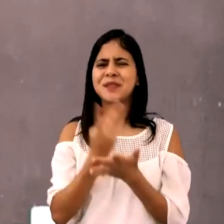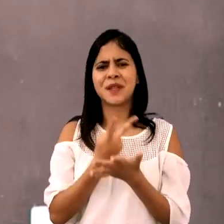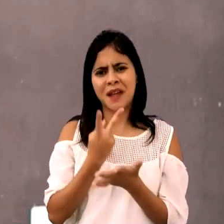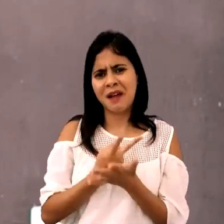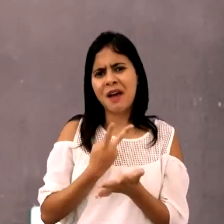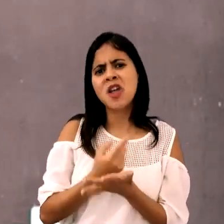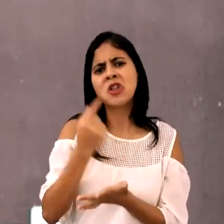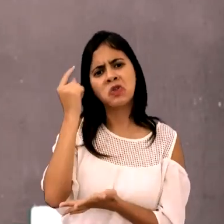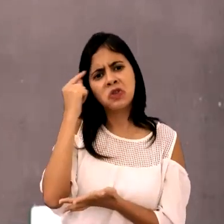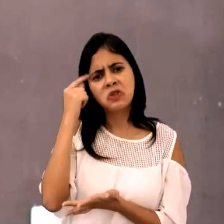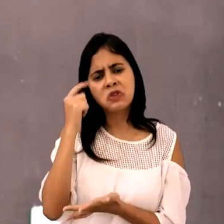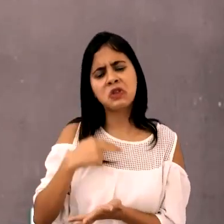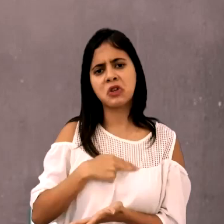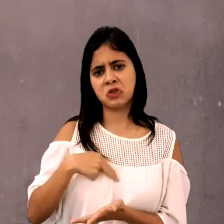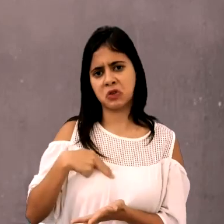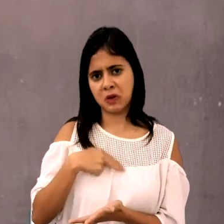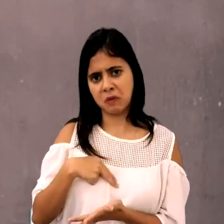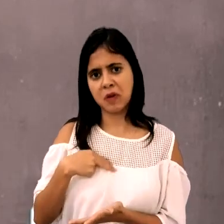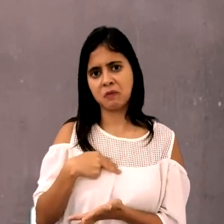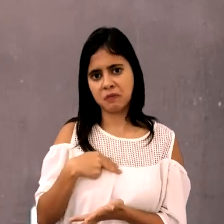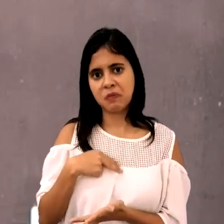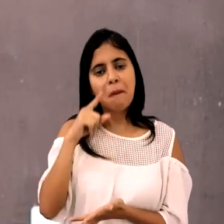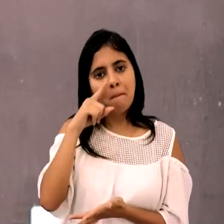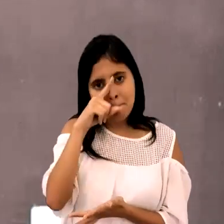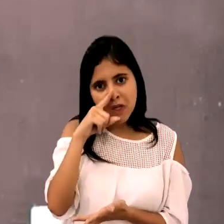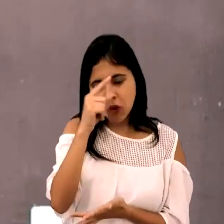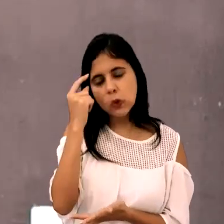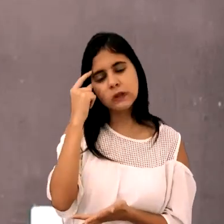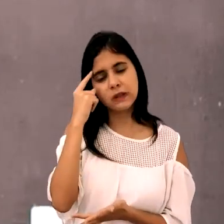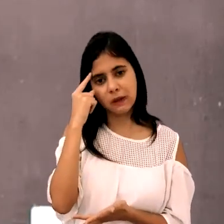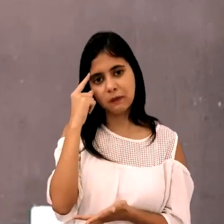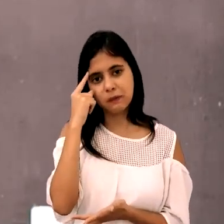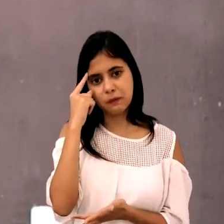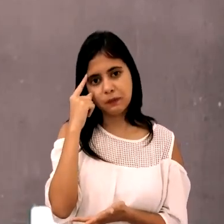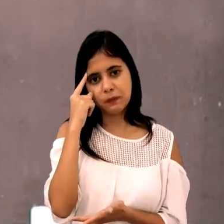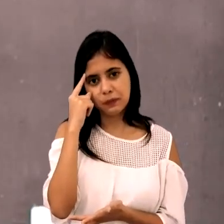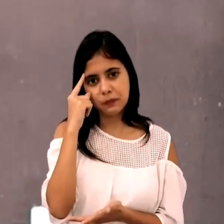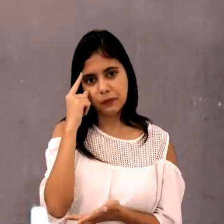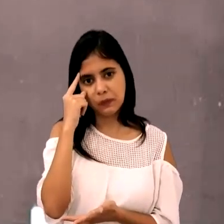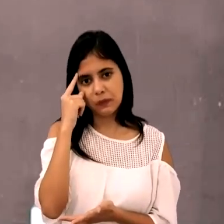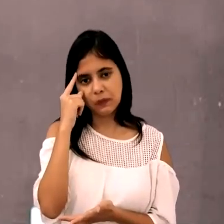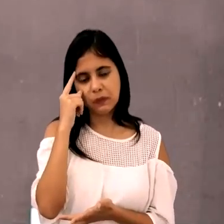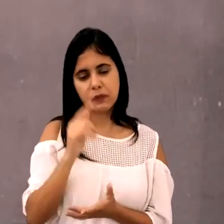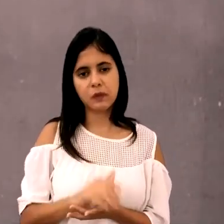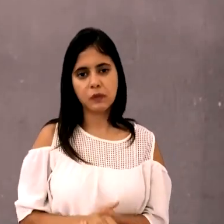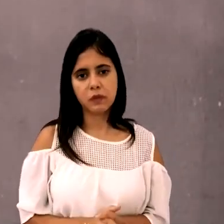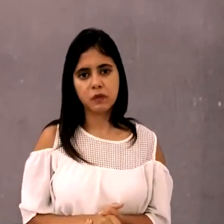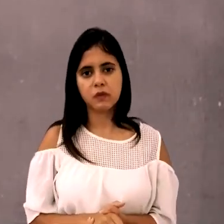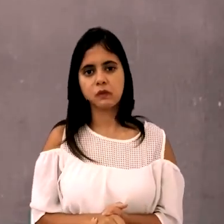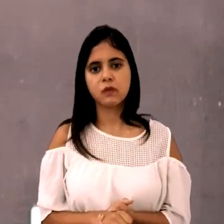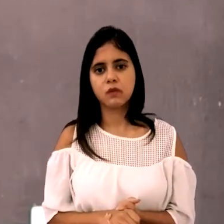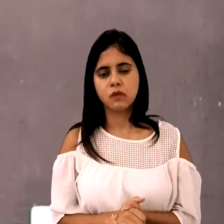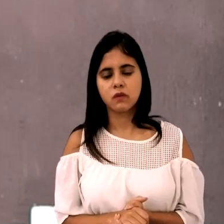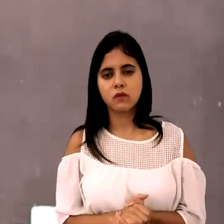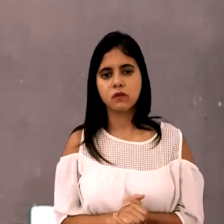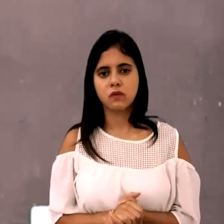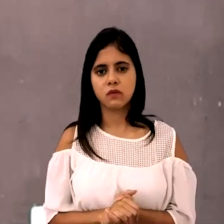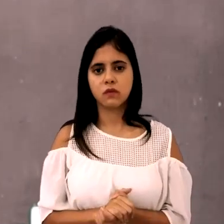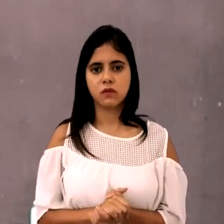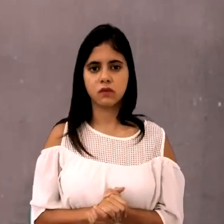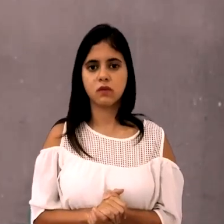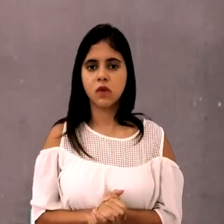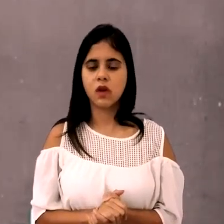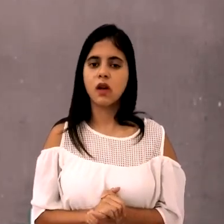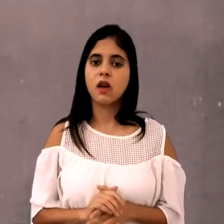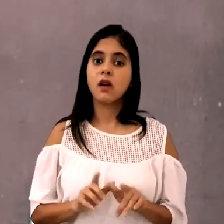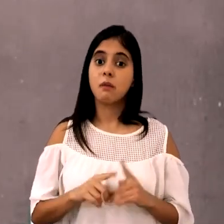ser algo que poderia gerar um bom testemunho. A gente está muito longe do contexto cultural deles.